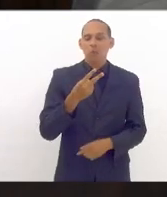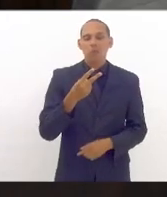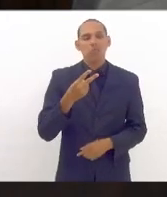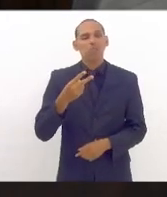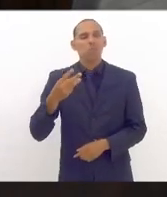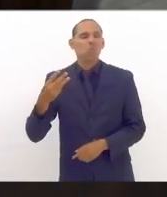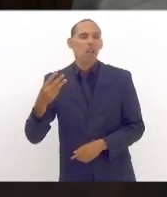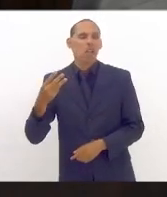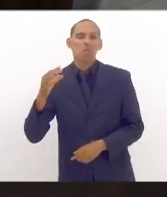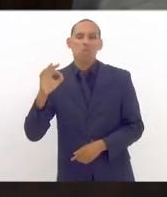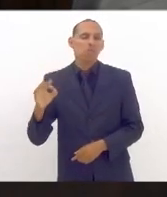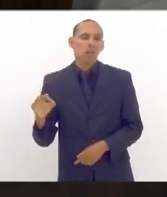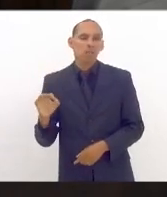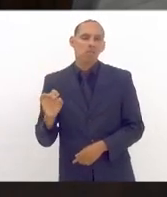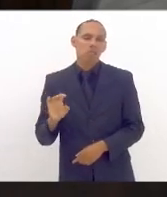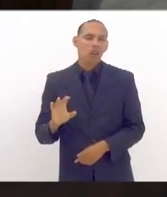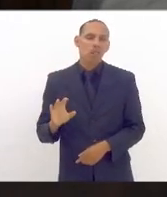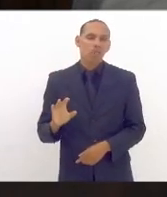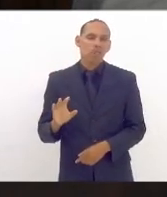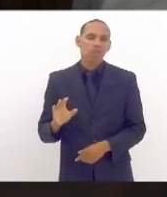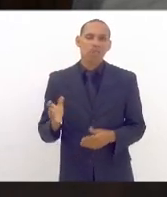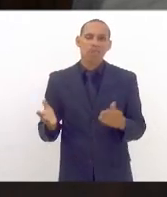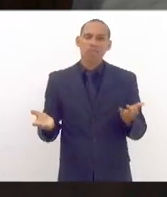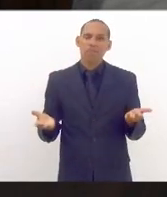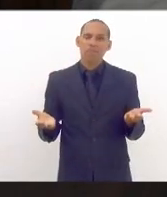essa é a verdade então